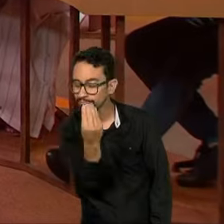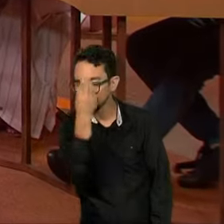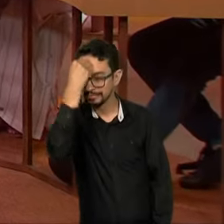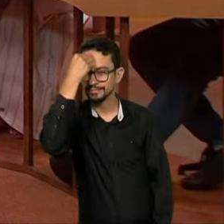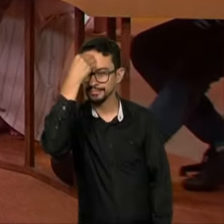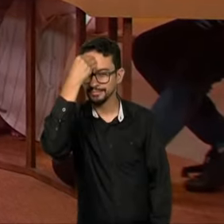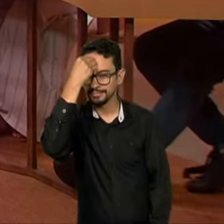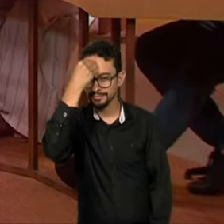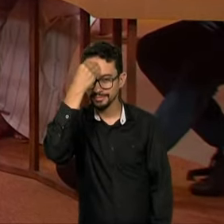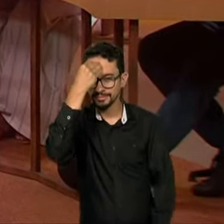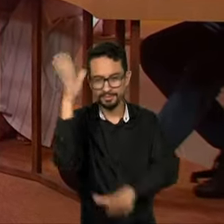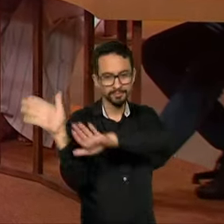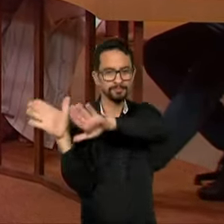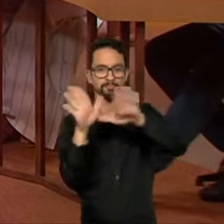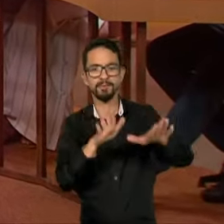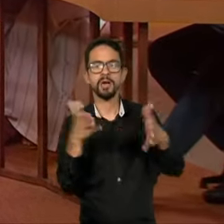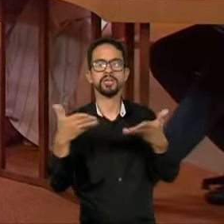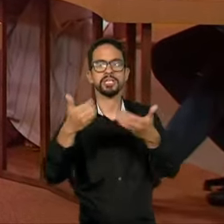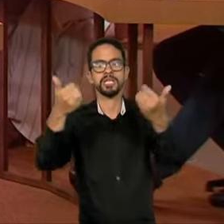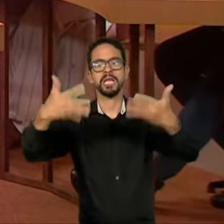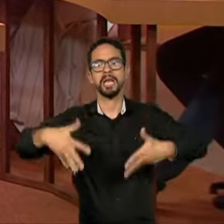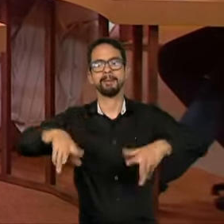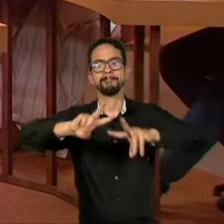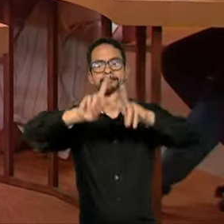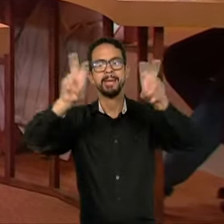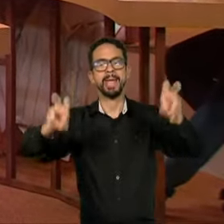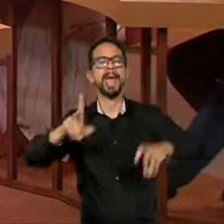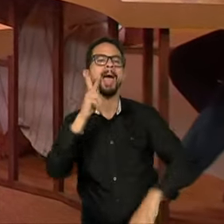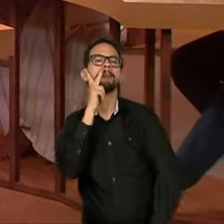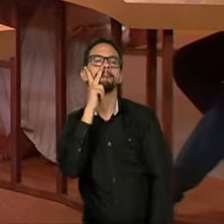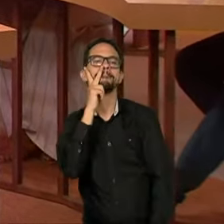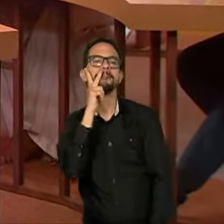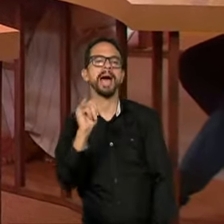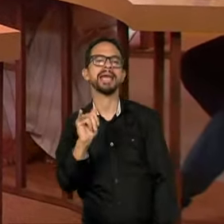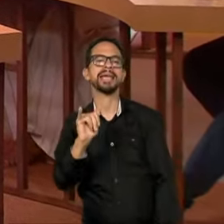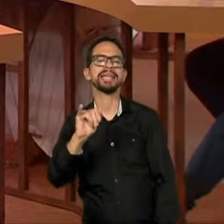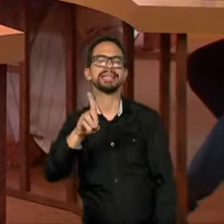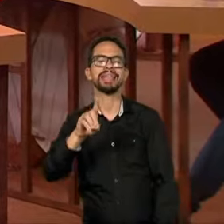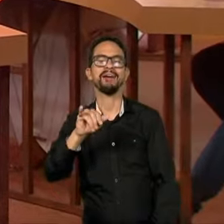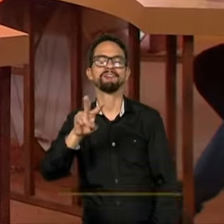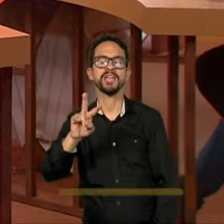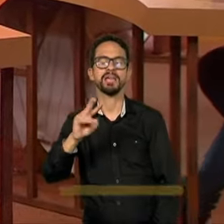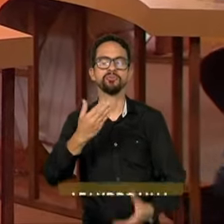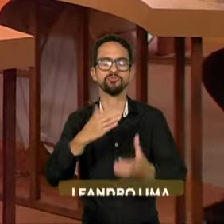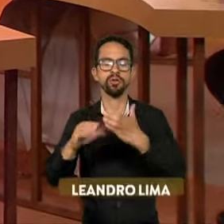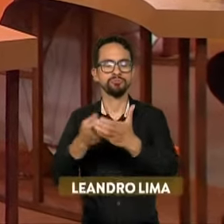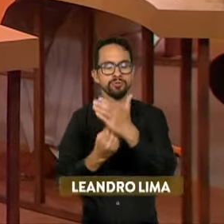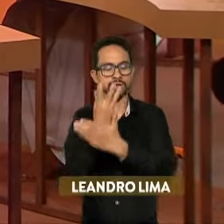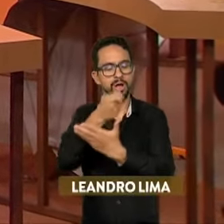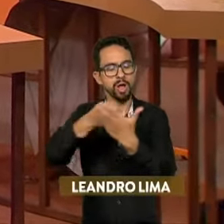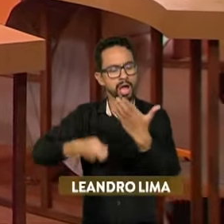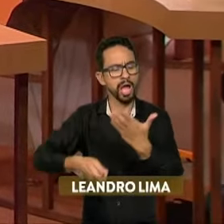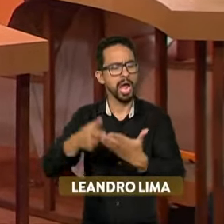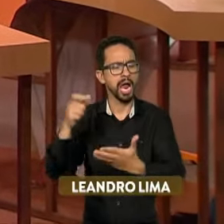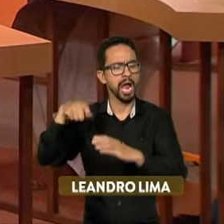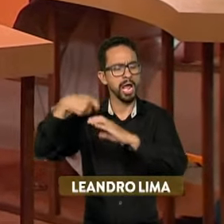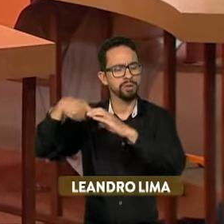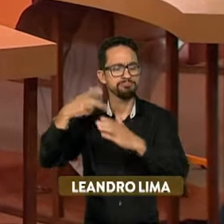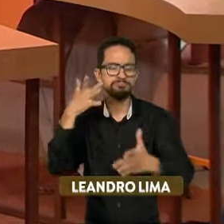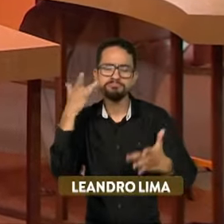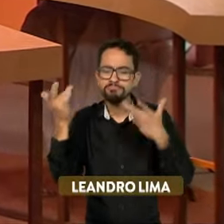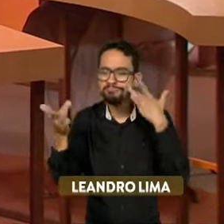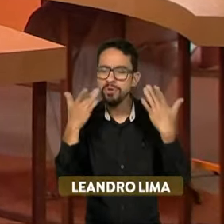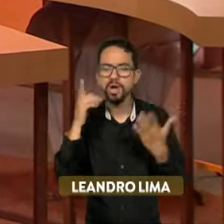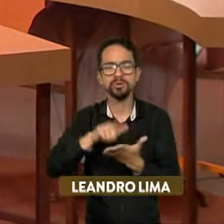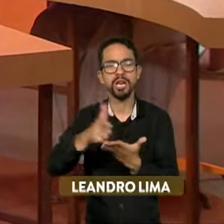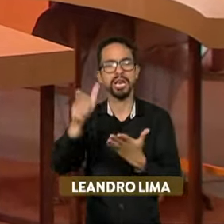219-9903-5329. Agora deixa eu falar. Agora com o pai do Davi, esse cantor, compositor, ator, jornalista, que está